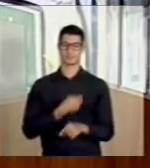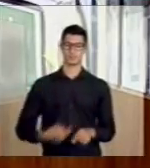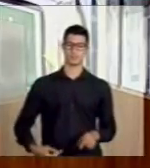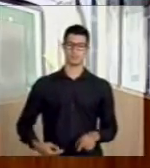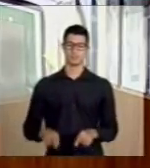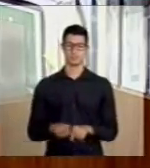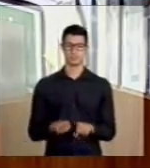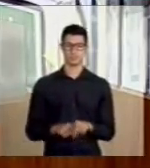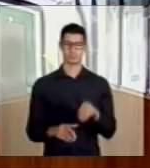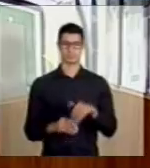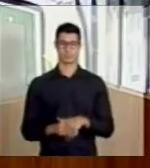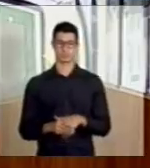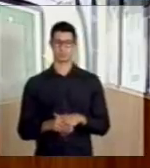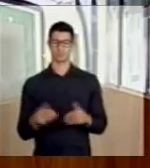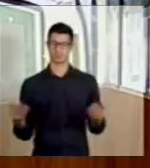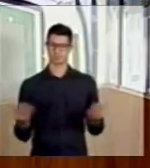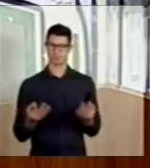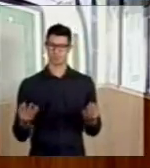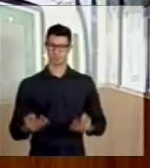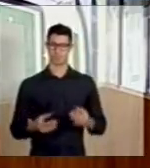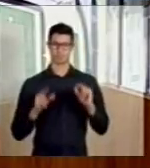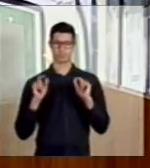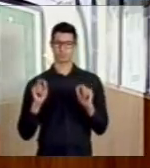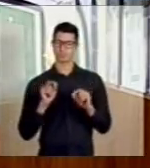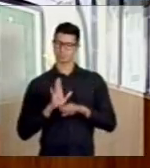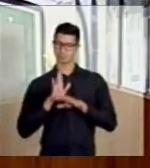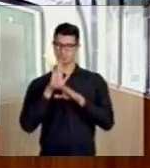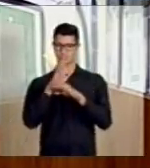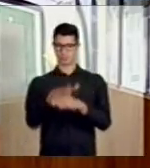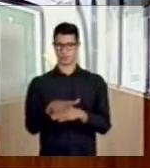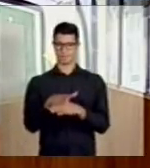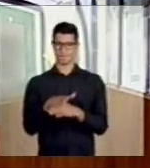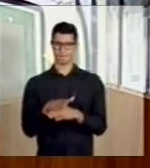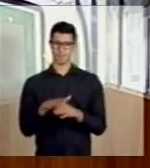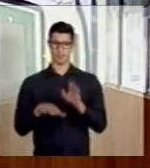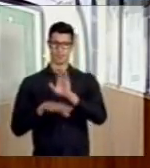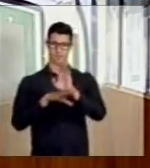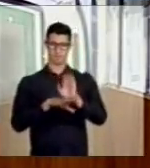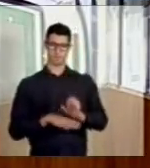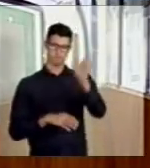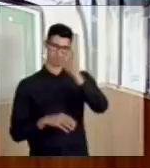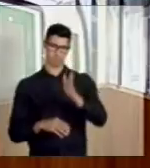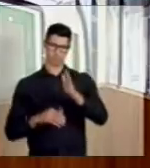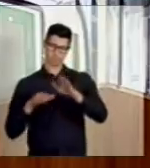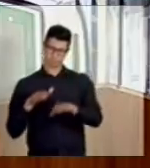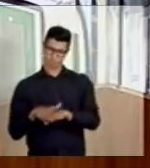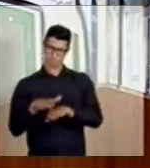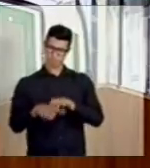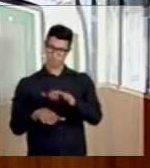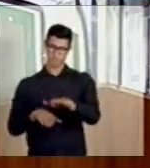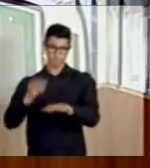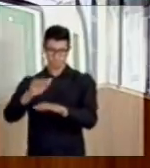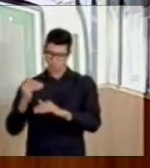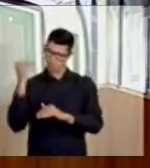ministros, votos realmente primorosos e que ajudam o Estado brasileiro a dar um passo decisivo